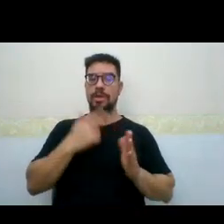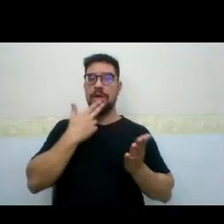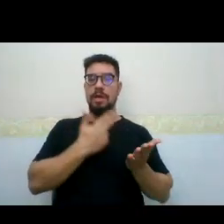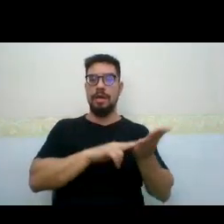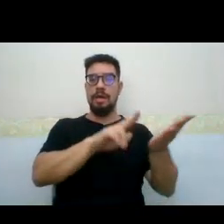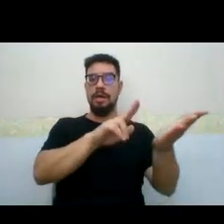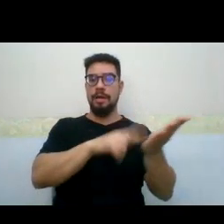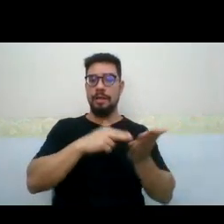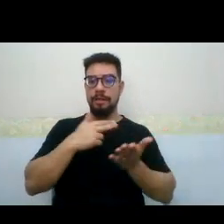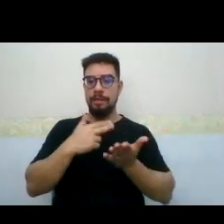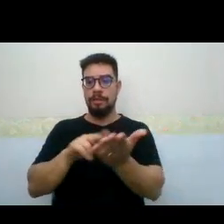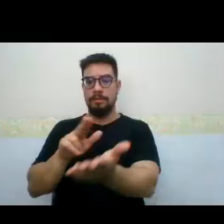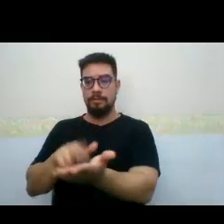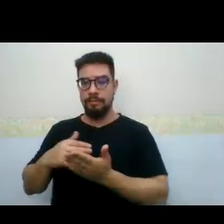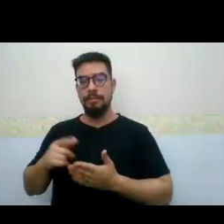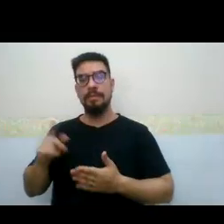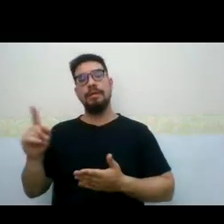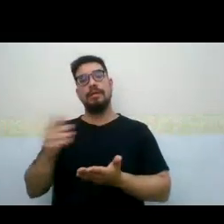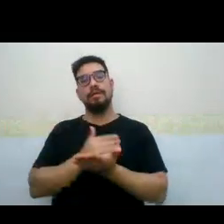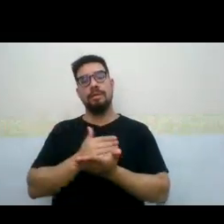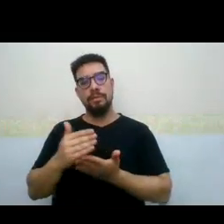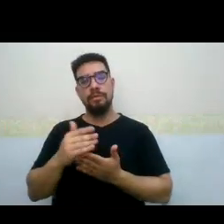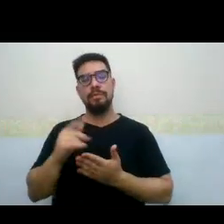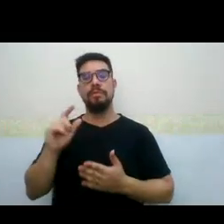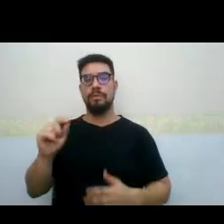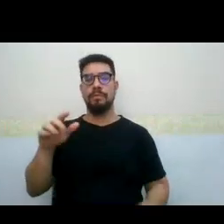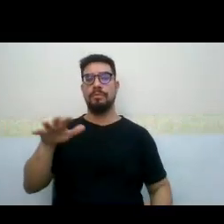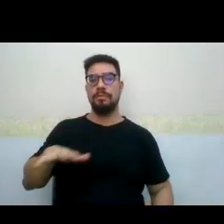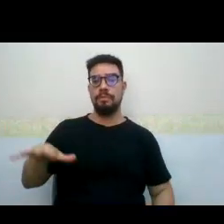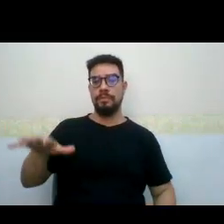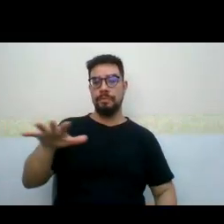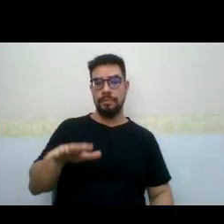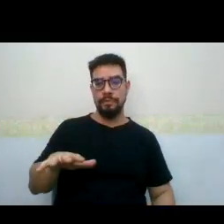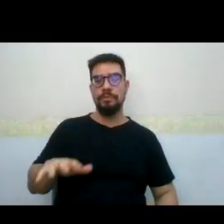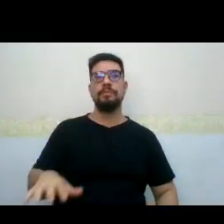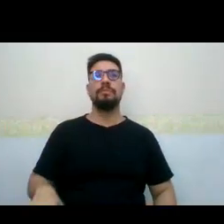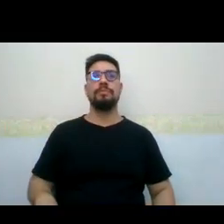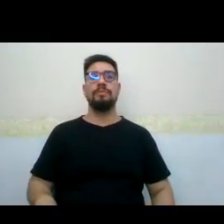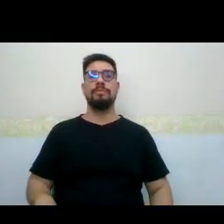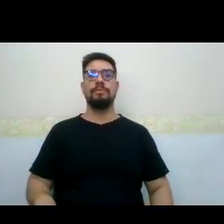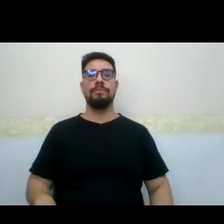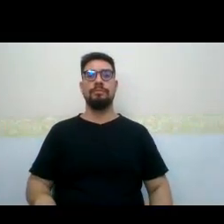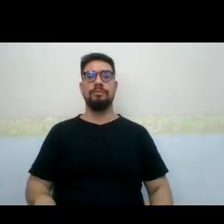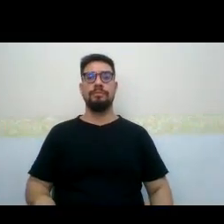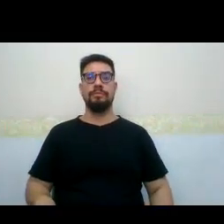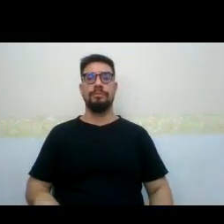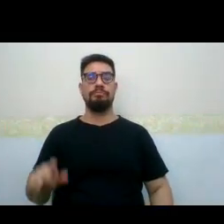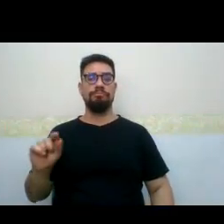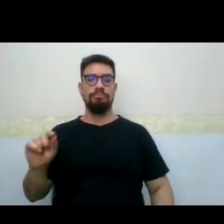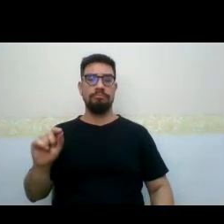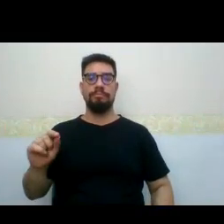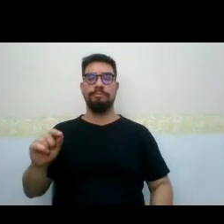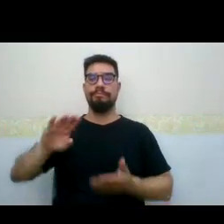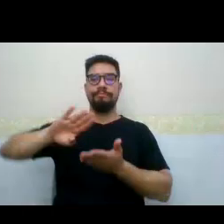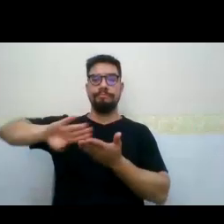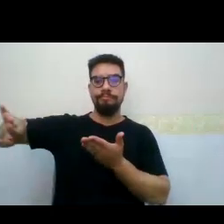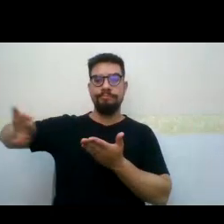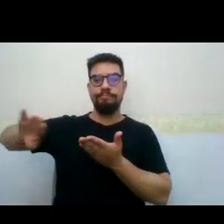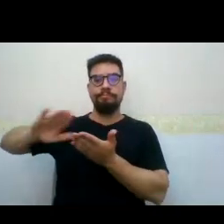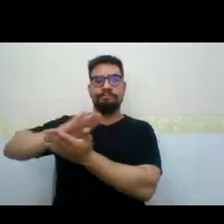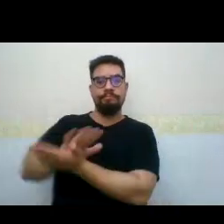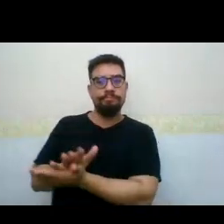Ela começou a trabalhar com o público que estava sendo discriminado, sofrendo bullying,